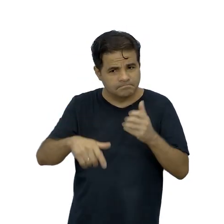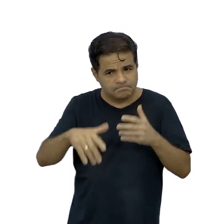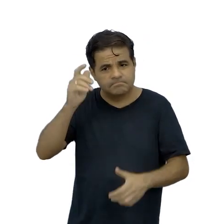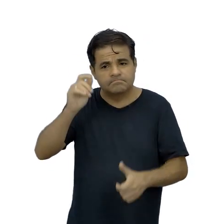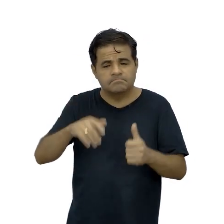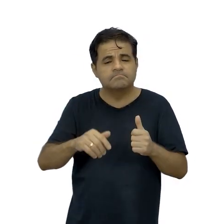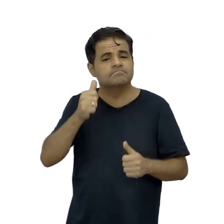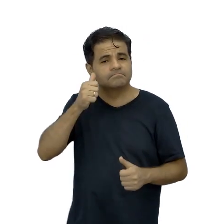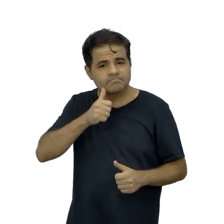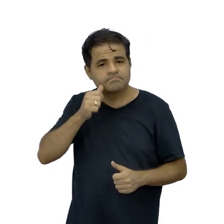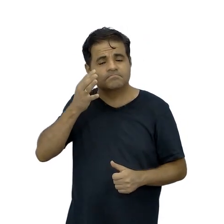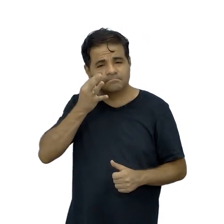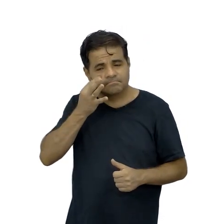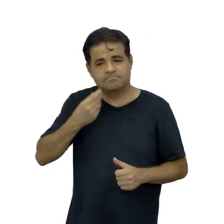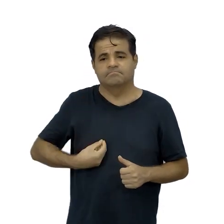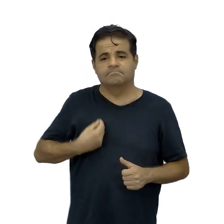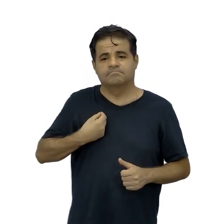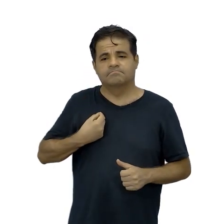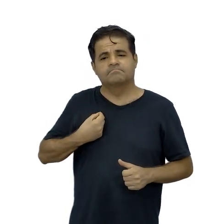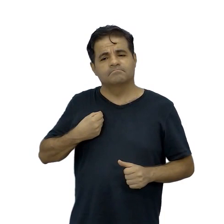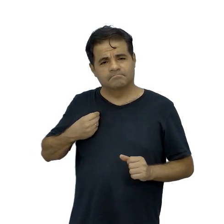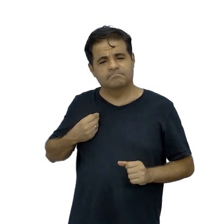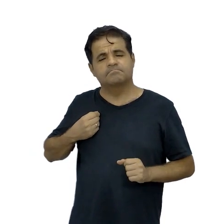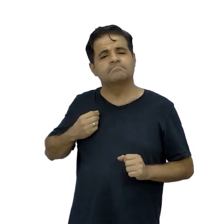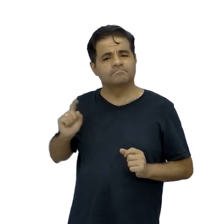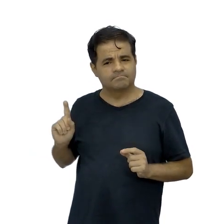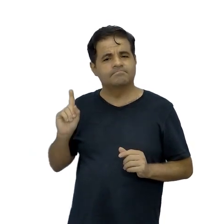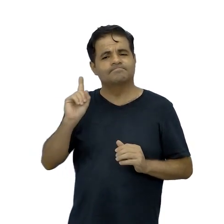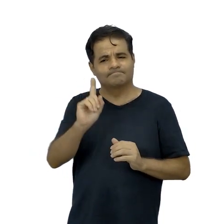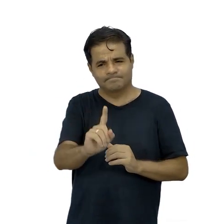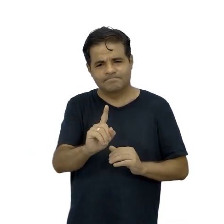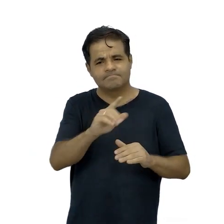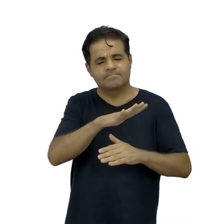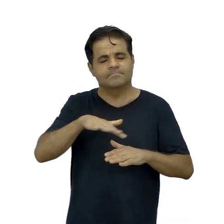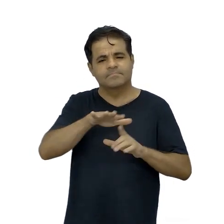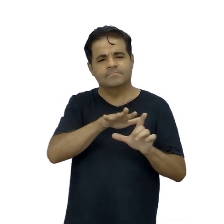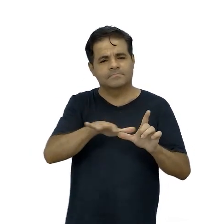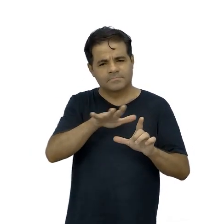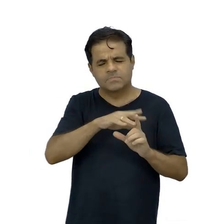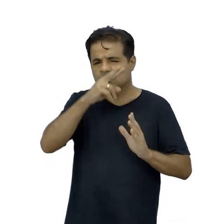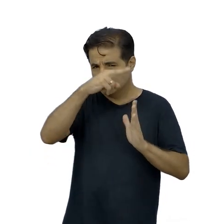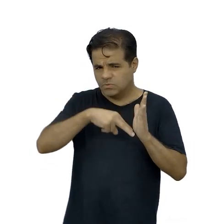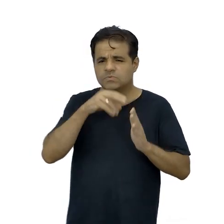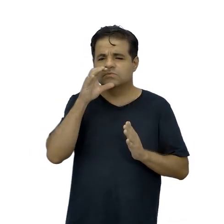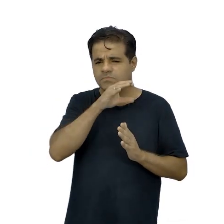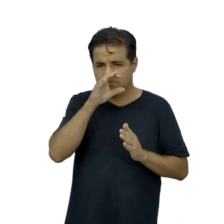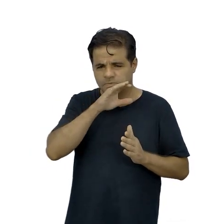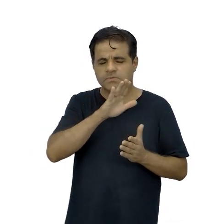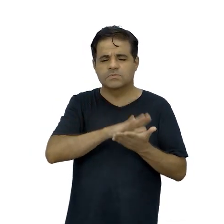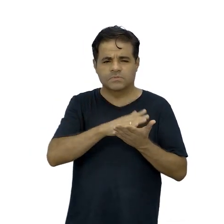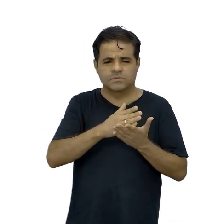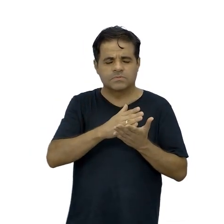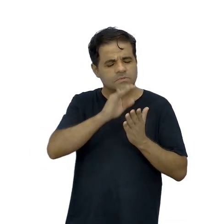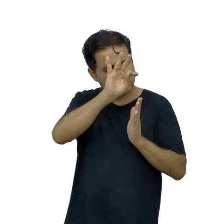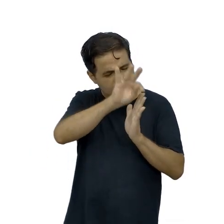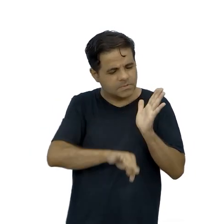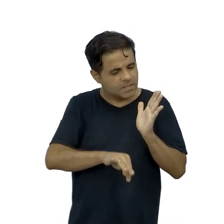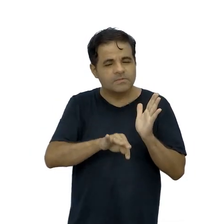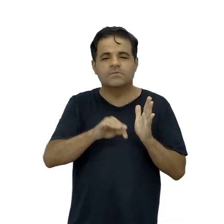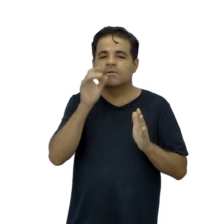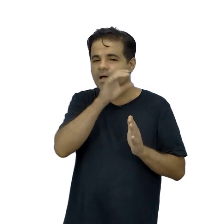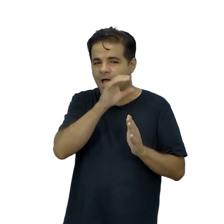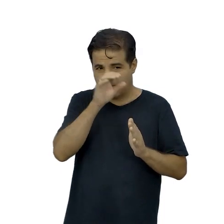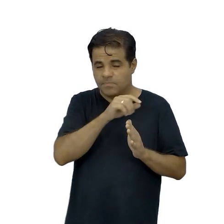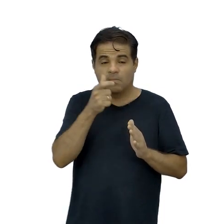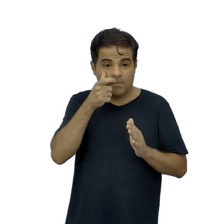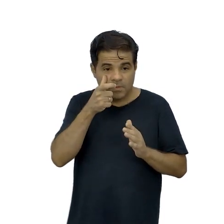feminina e a representação feminina na mídia. Vou fazer uma leitura rapidinha do texto, uma leitura bem